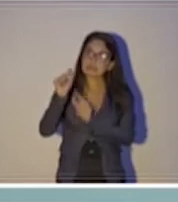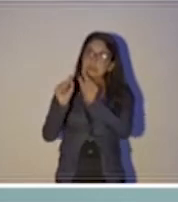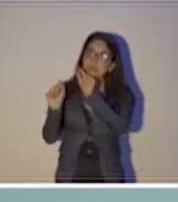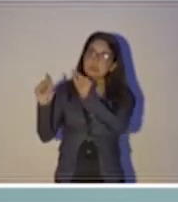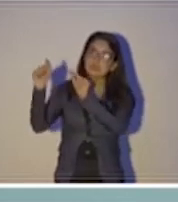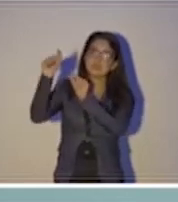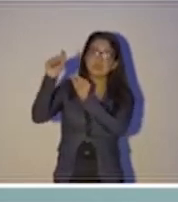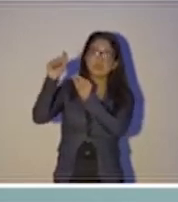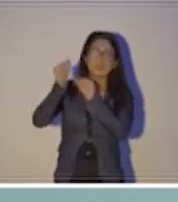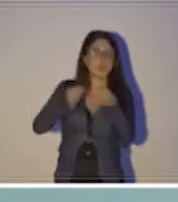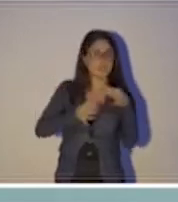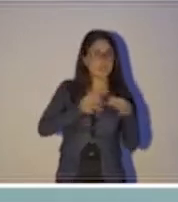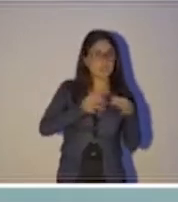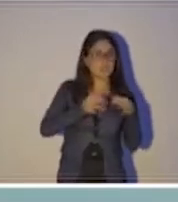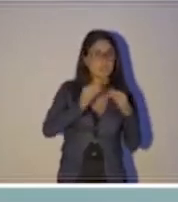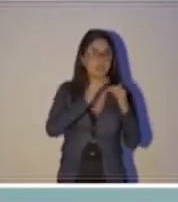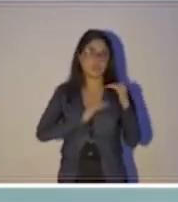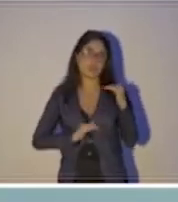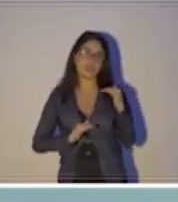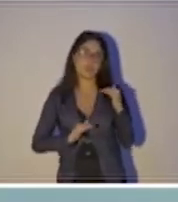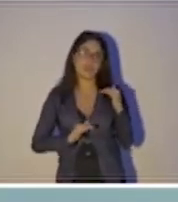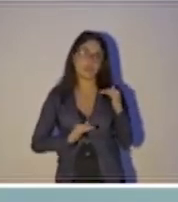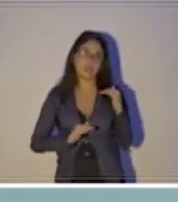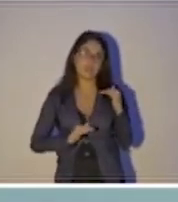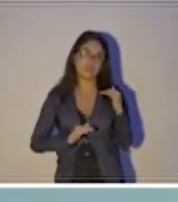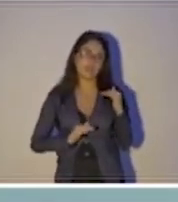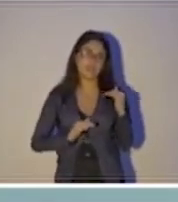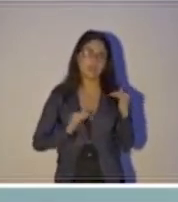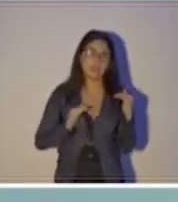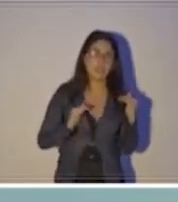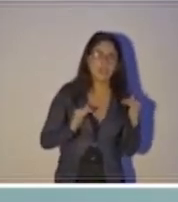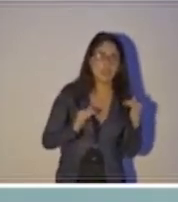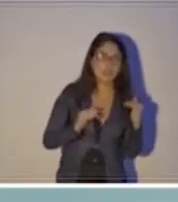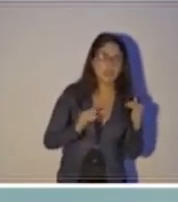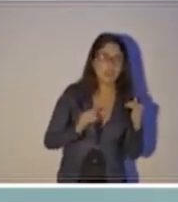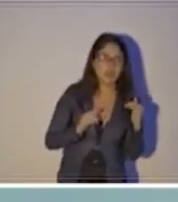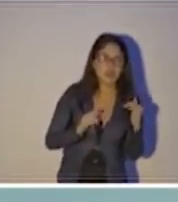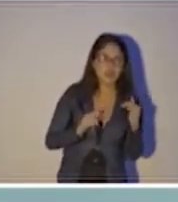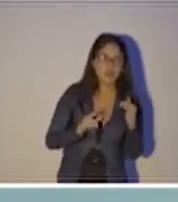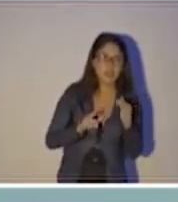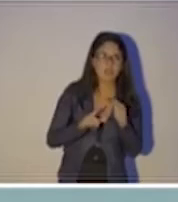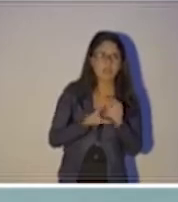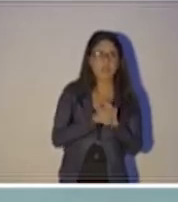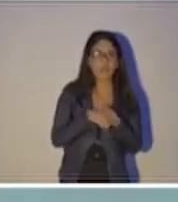a desigualdade. Mas haveria esperança? Sim, eu diria. E há crônicas.